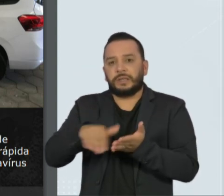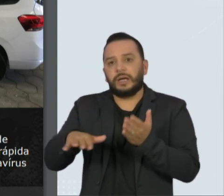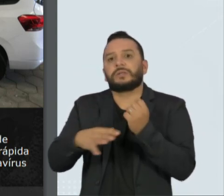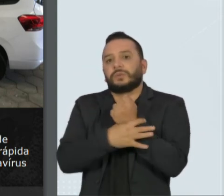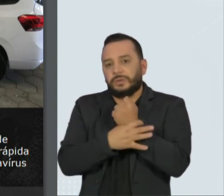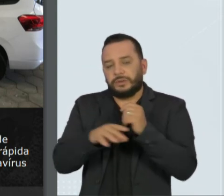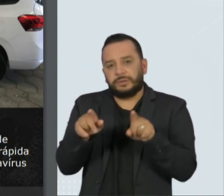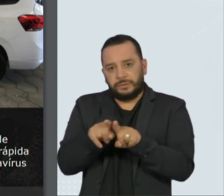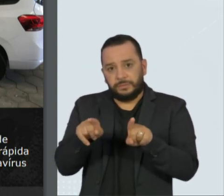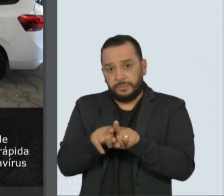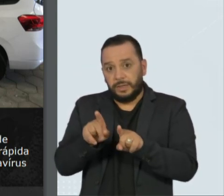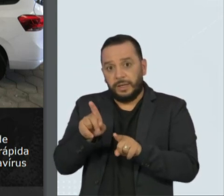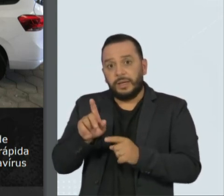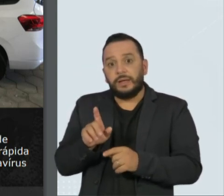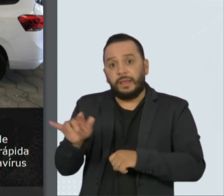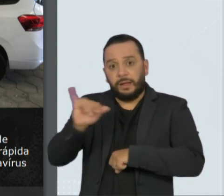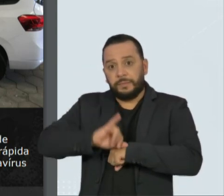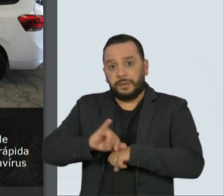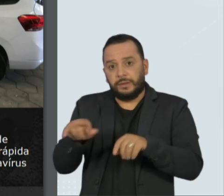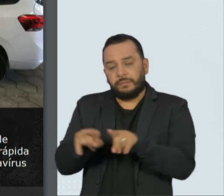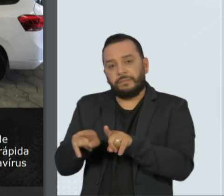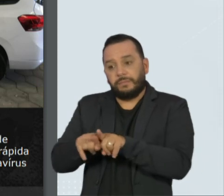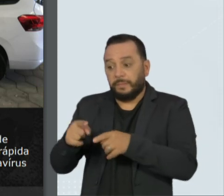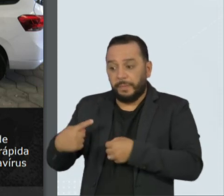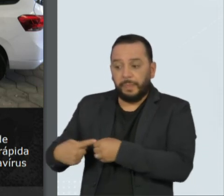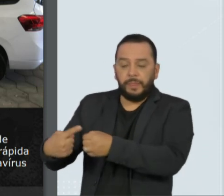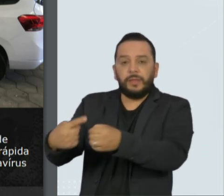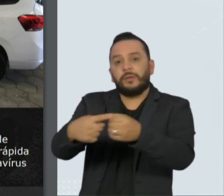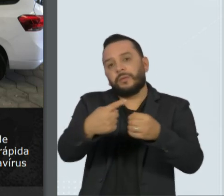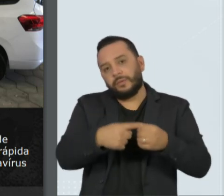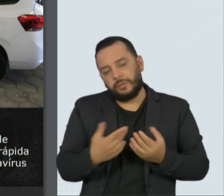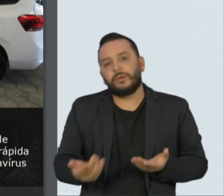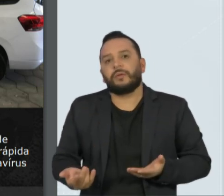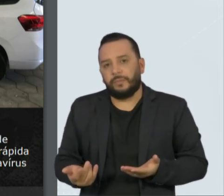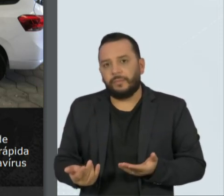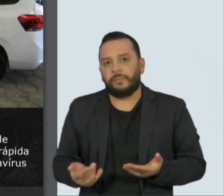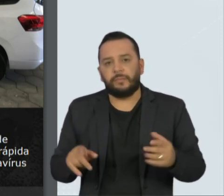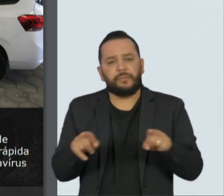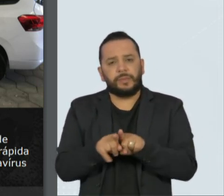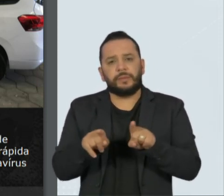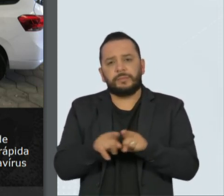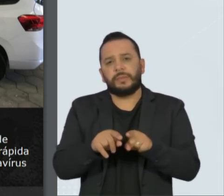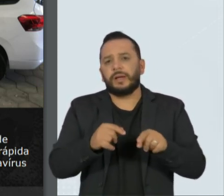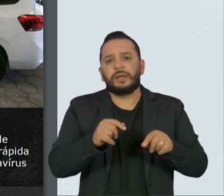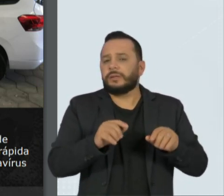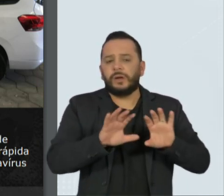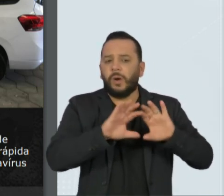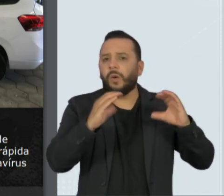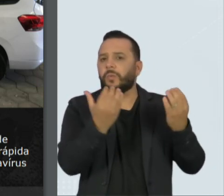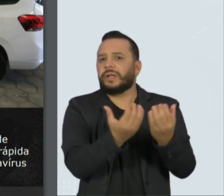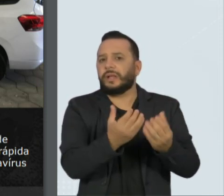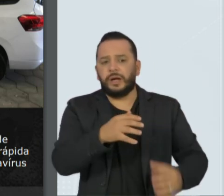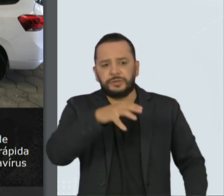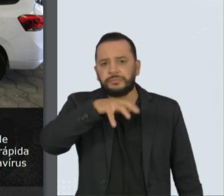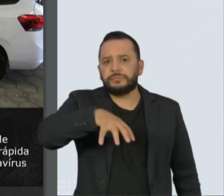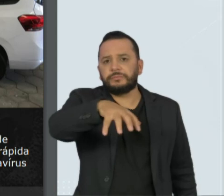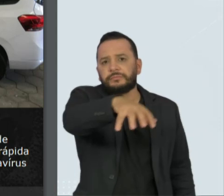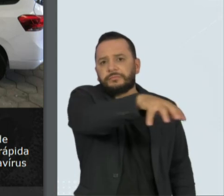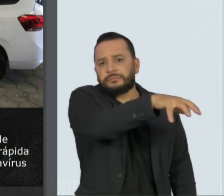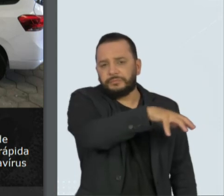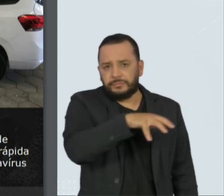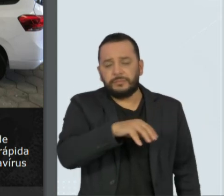interior, e aí todas as suas parcelas. E as comunidades, principalmente as